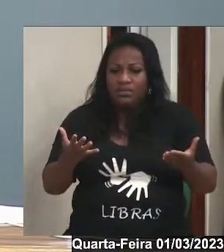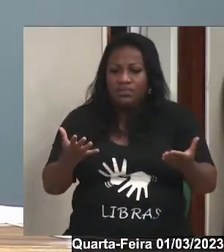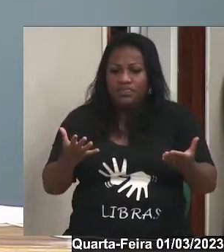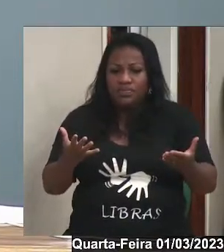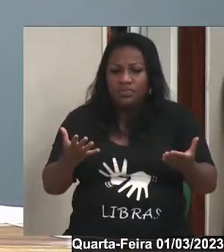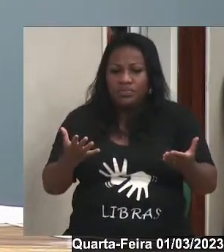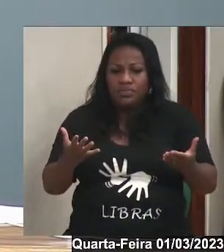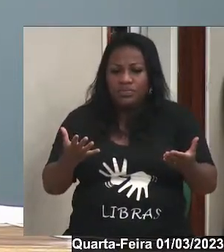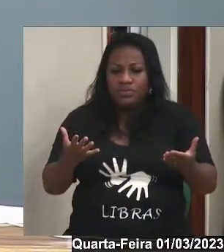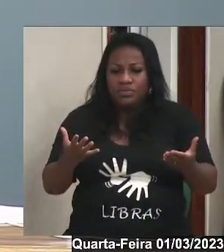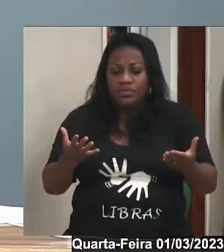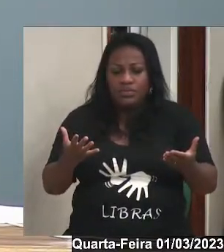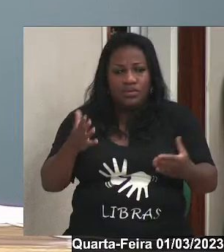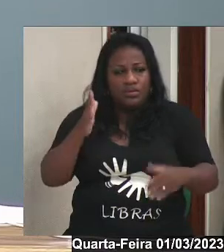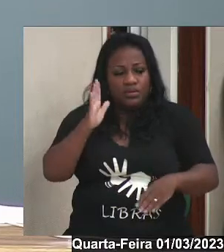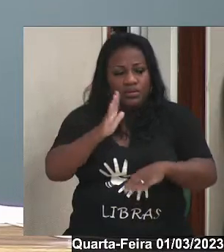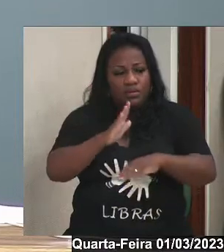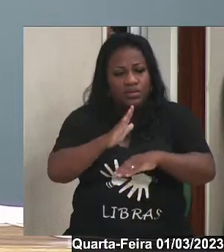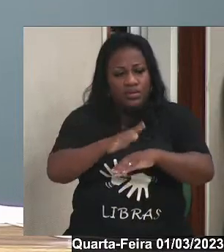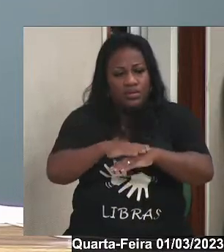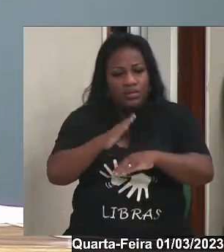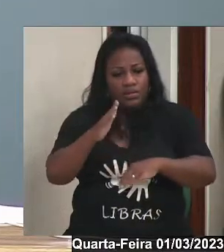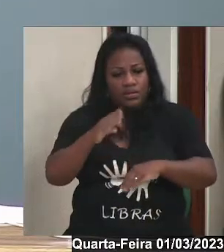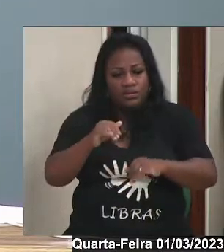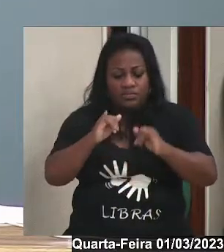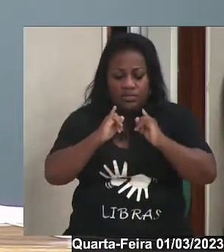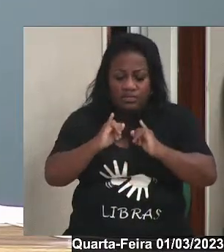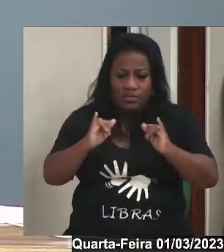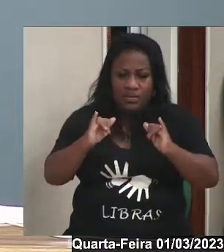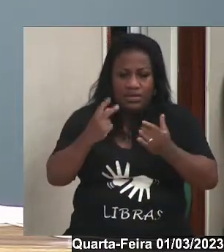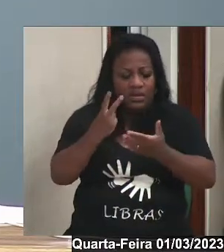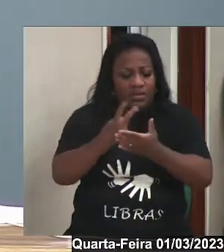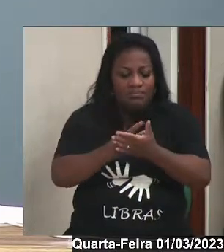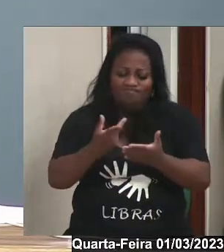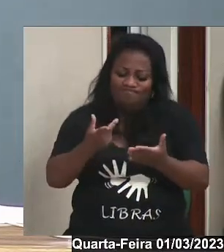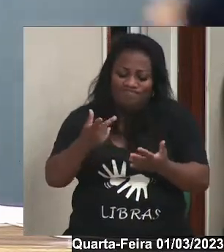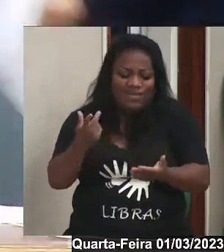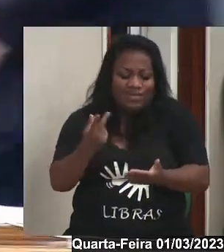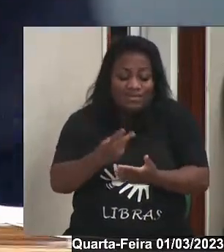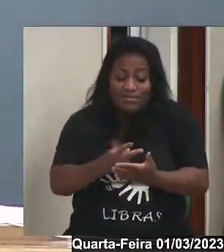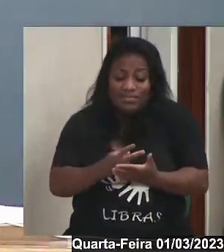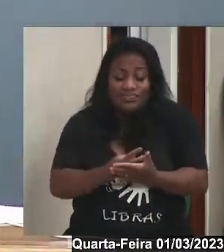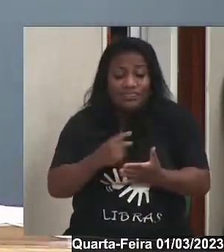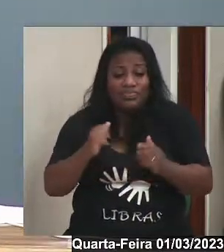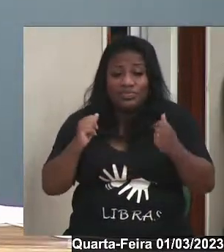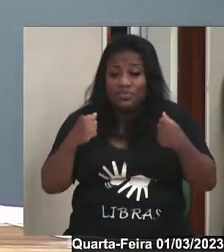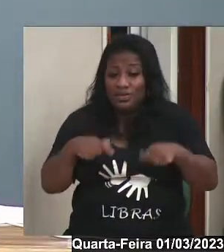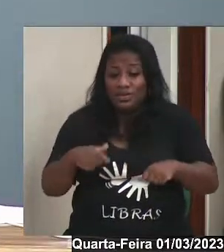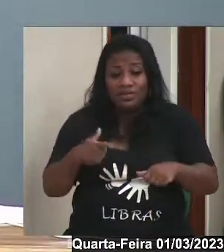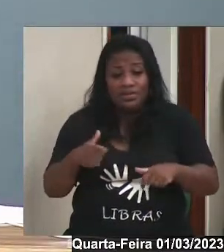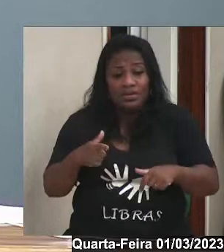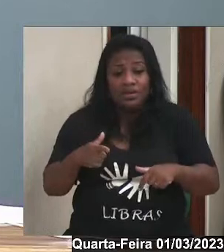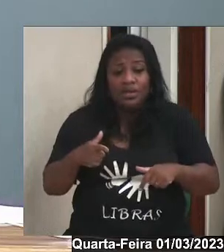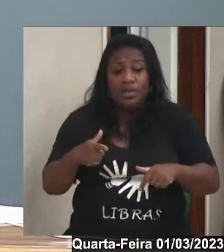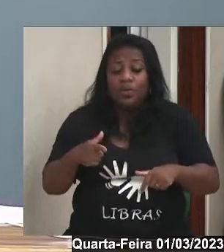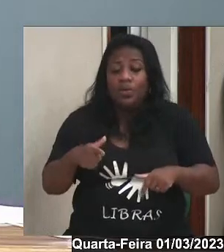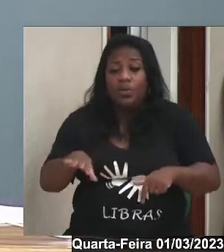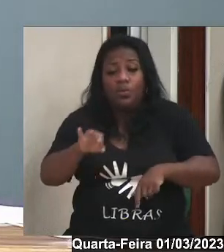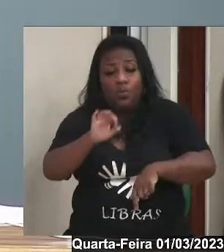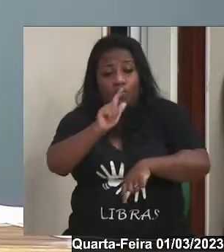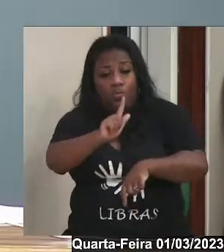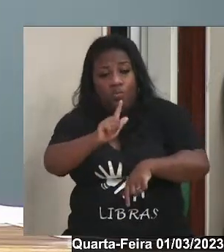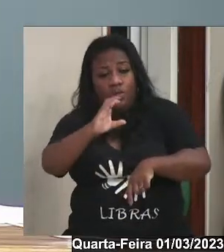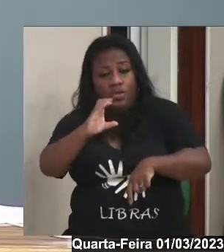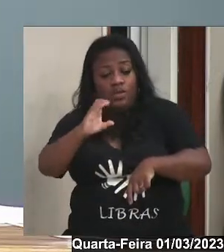procura buscar no dia a dia. Mas que o GCM tomou uma atitude errada, eu não concordo com você. Gostaria que não acontecesse aquilo. Porque,